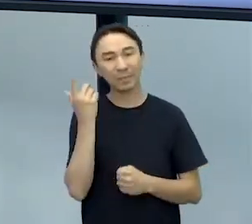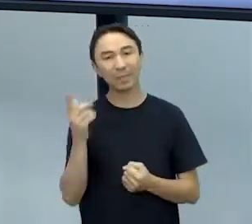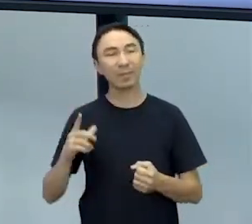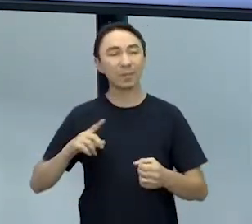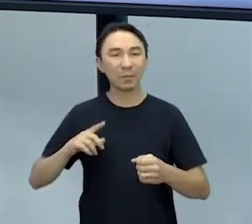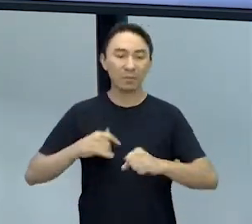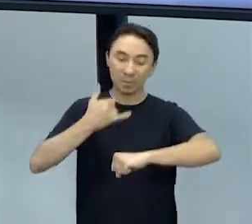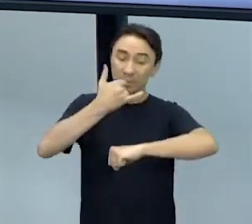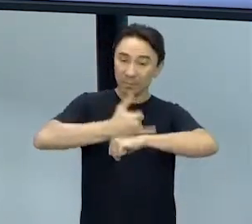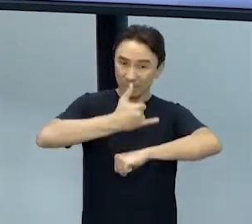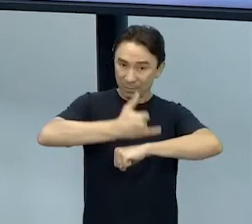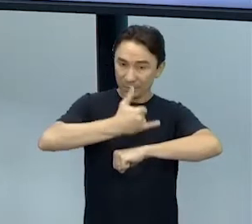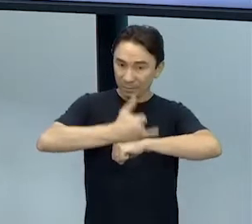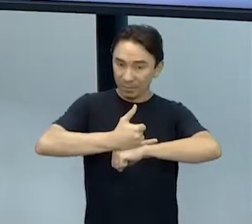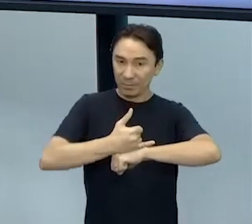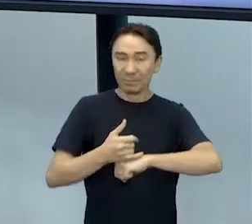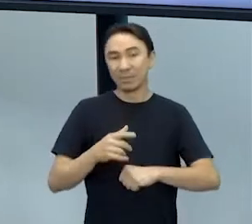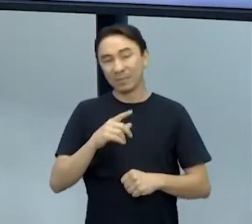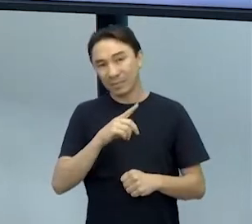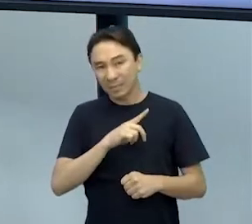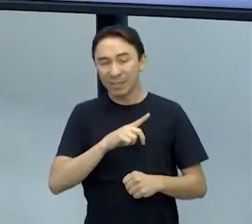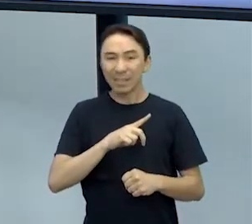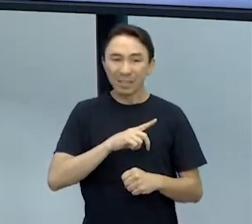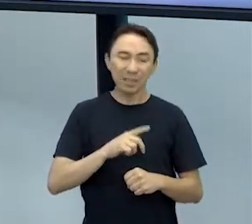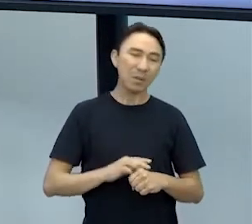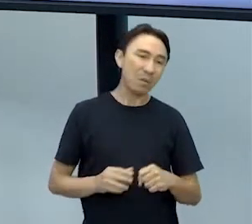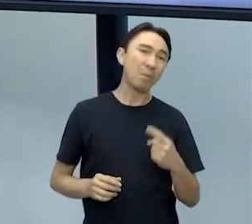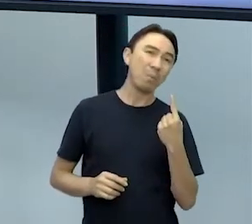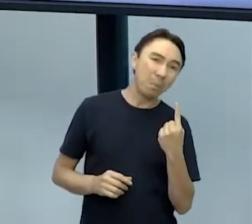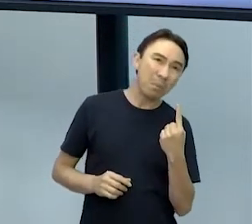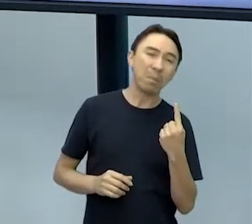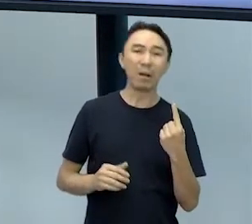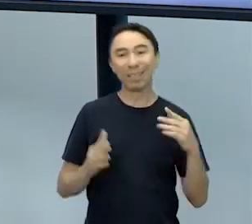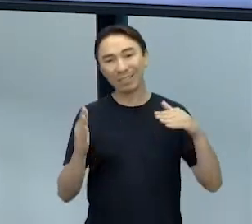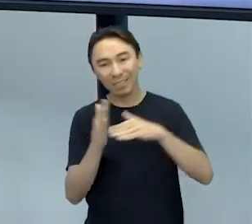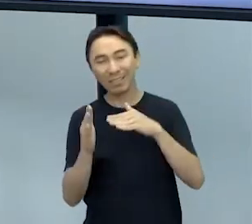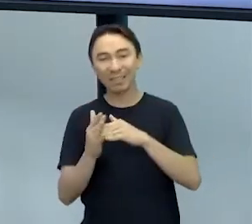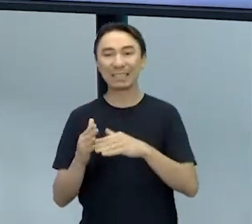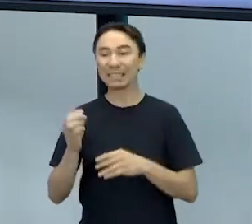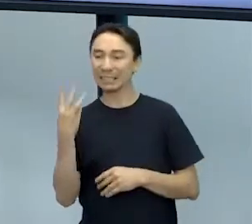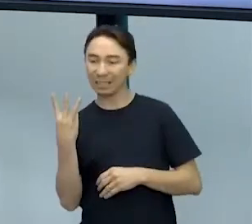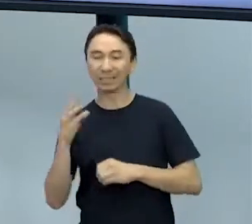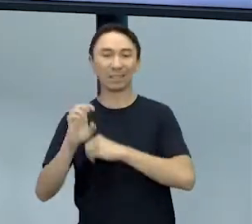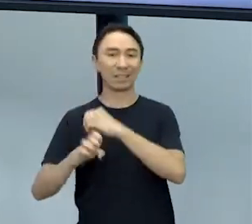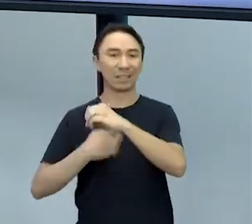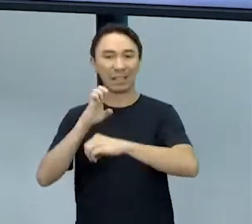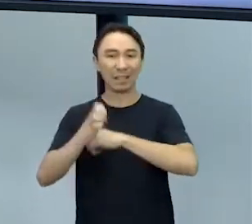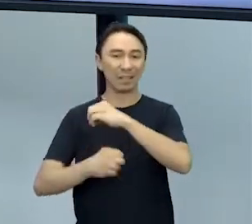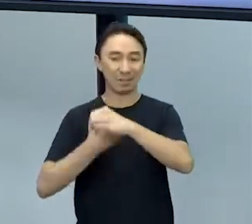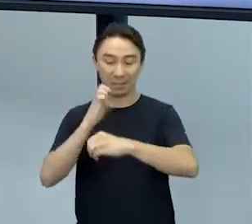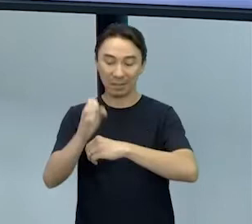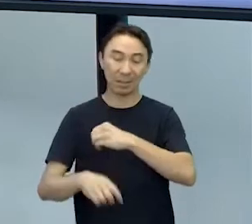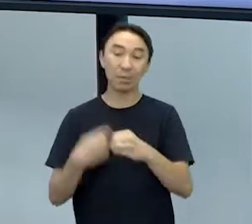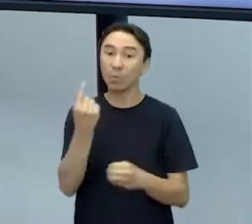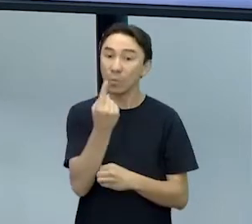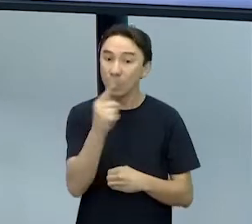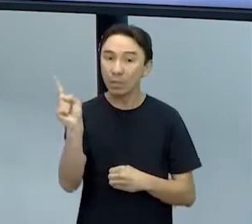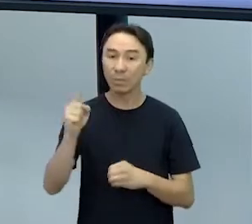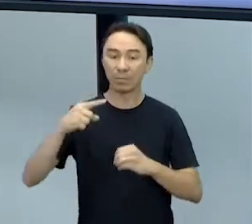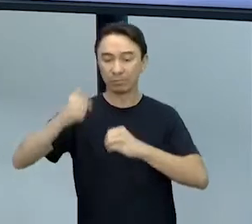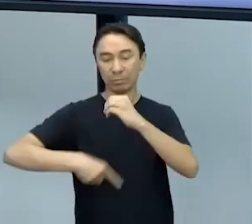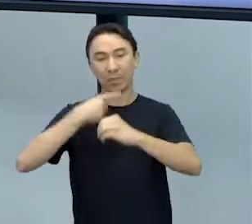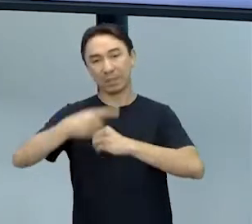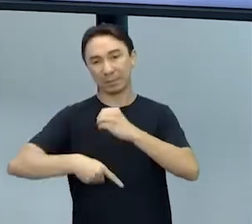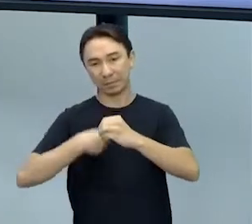em ter entre 1 e 3 elétrons na última camada. Isso significa que eles tendem a perder esses elétrons. Então, a gente fala que